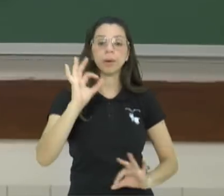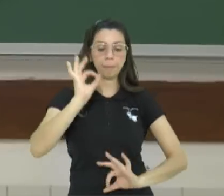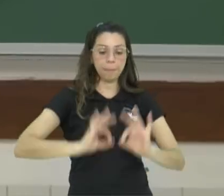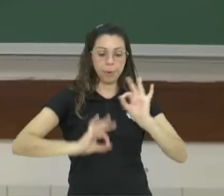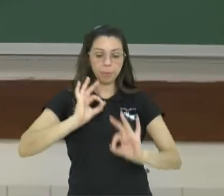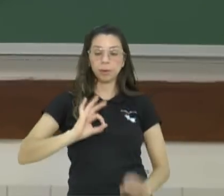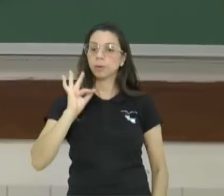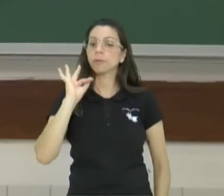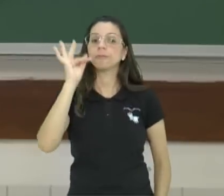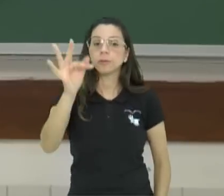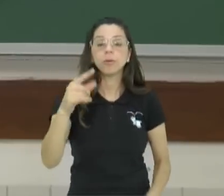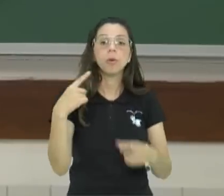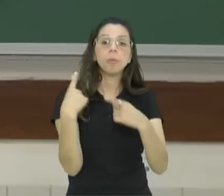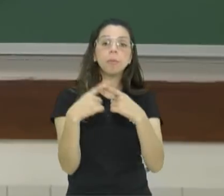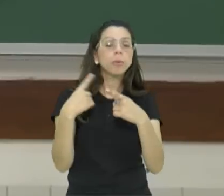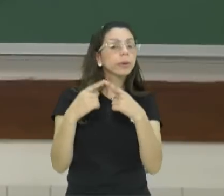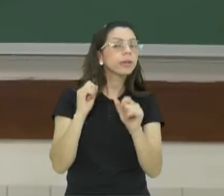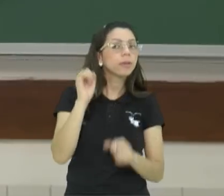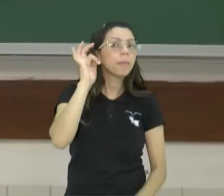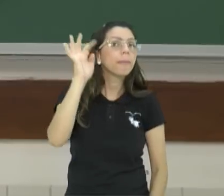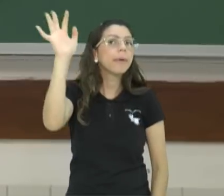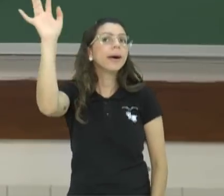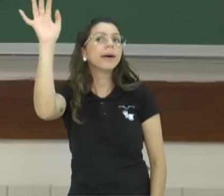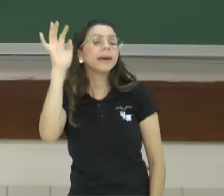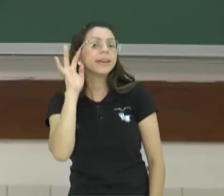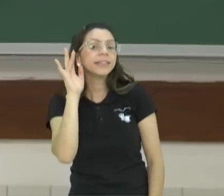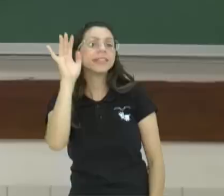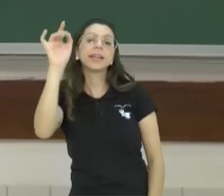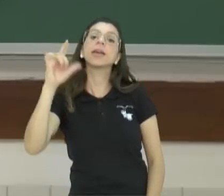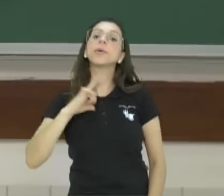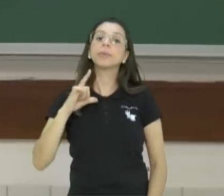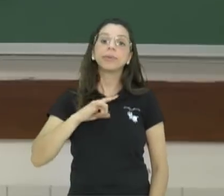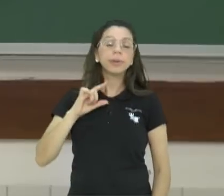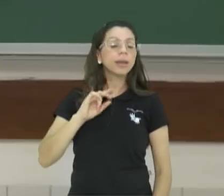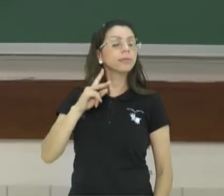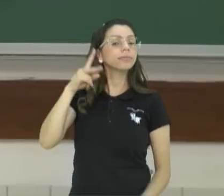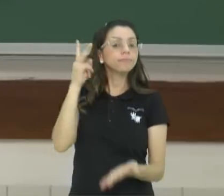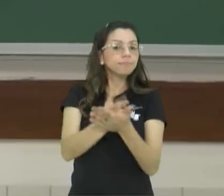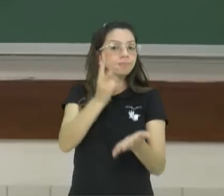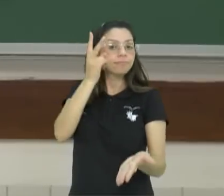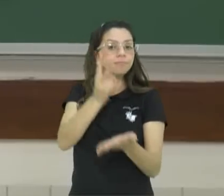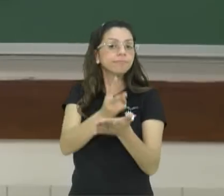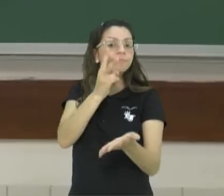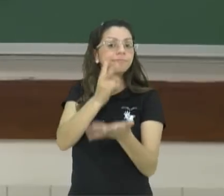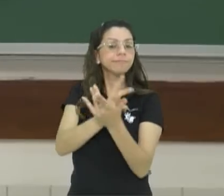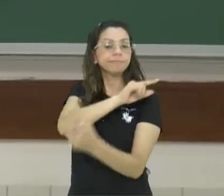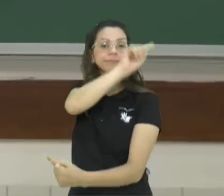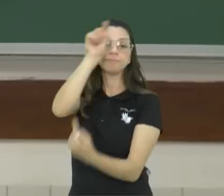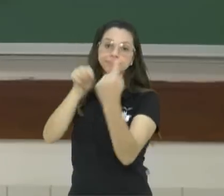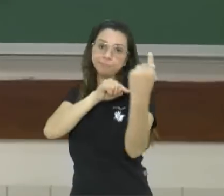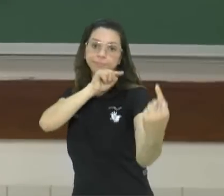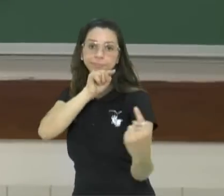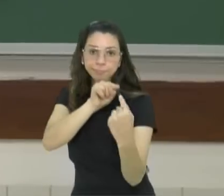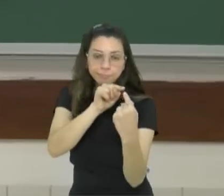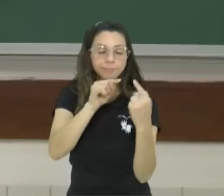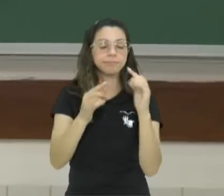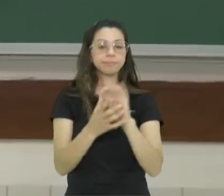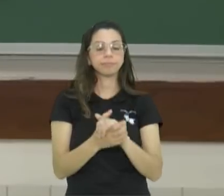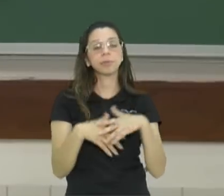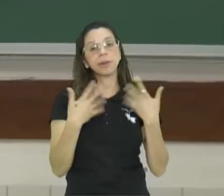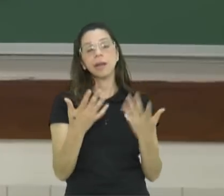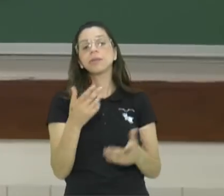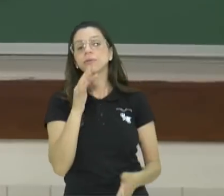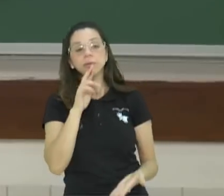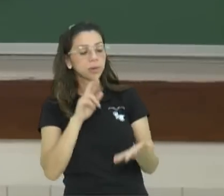sonho, eu vou estar sempre tendo um objetivo para alcançar. Então, se você respondeu que não